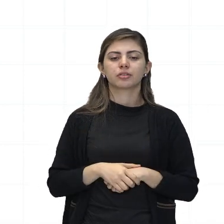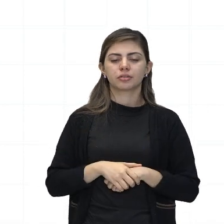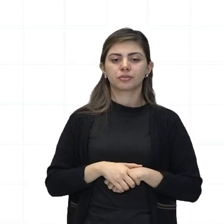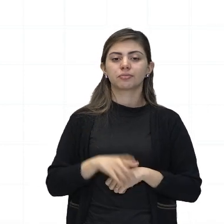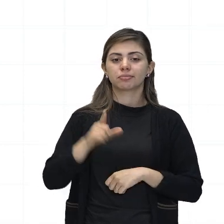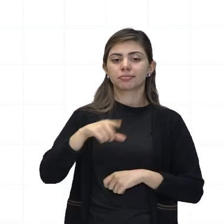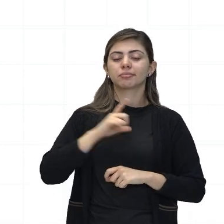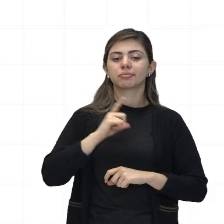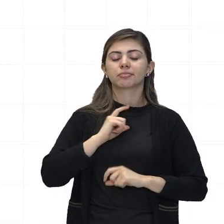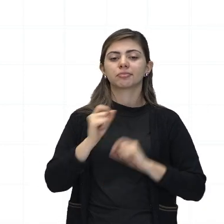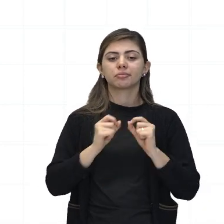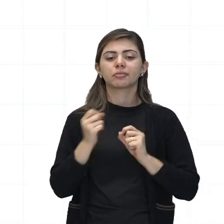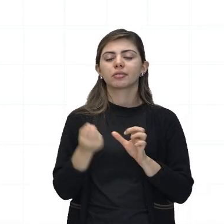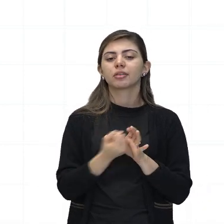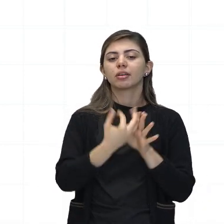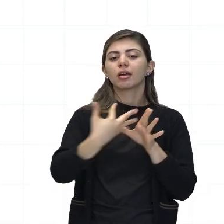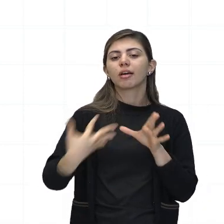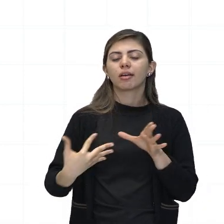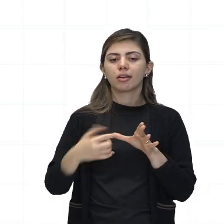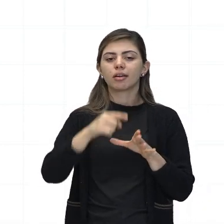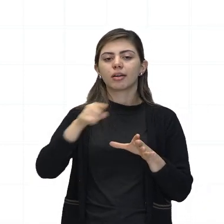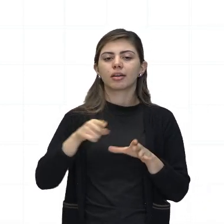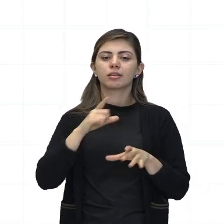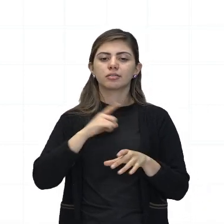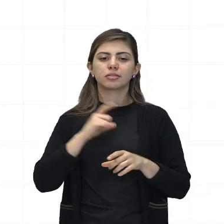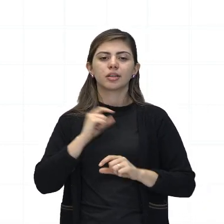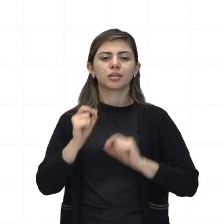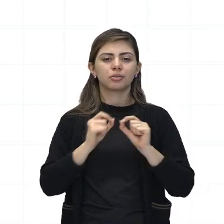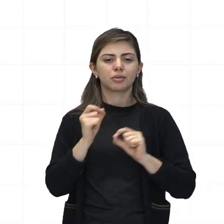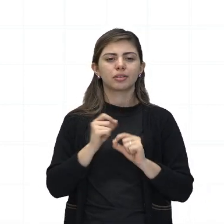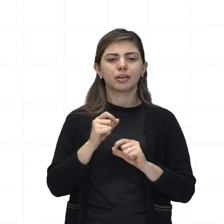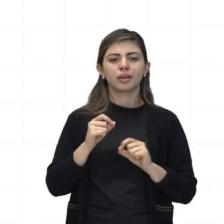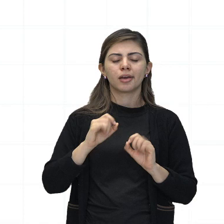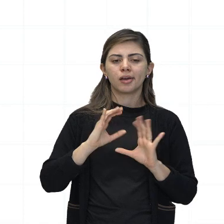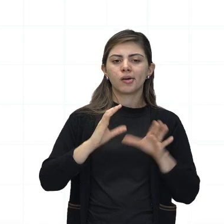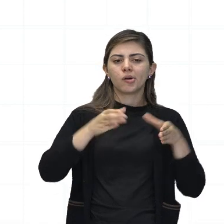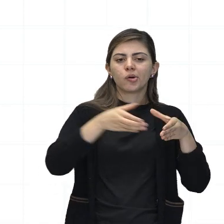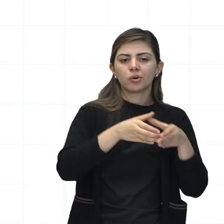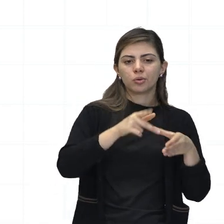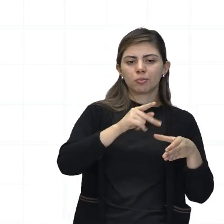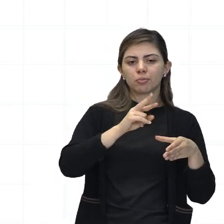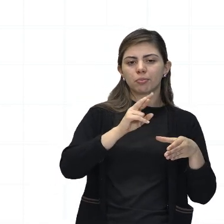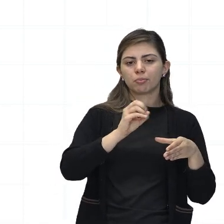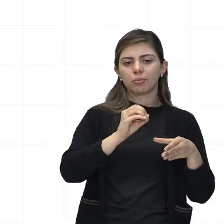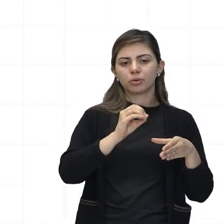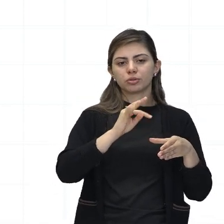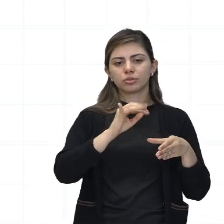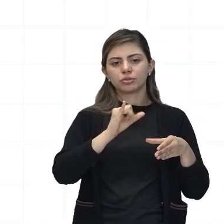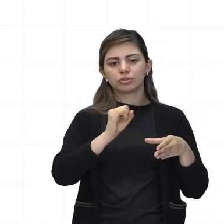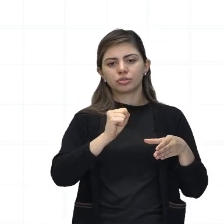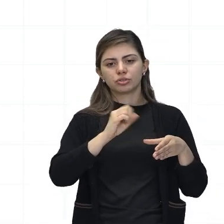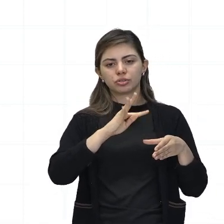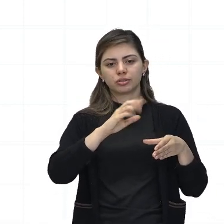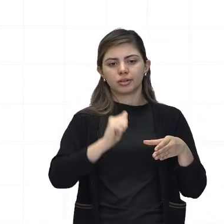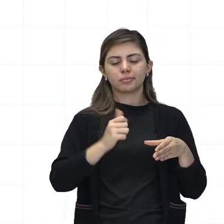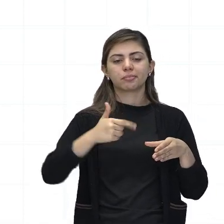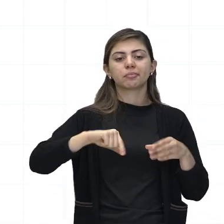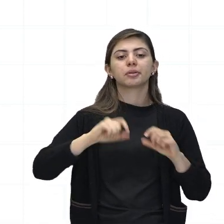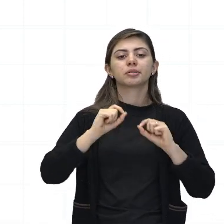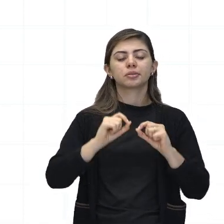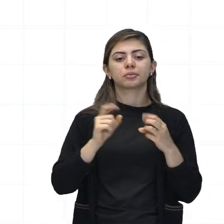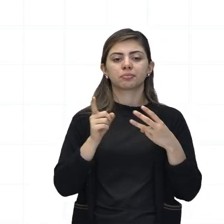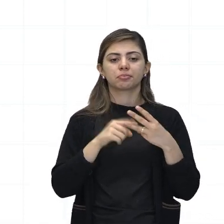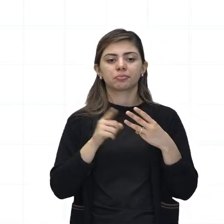dos seres que participam do reino protista. Então, ali tem os protozoários. No reino